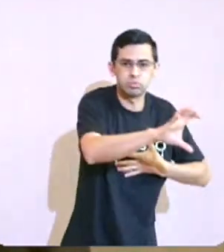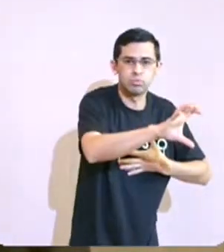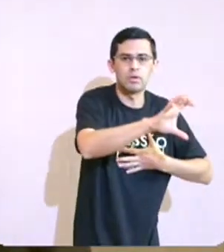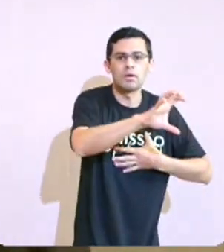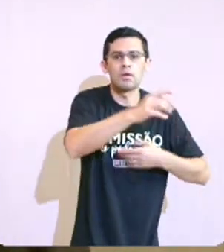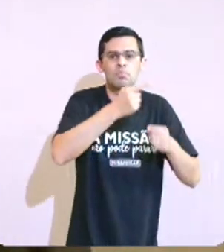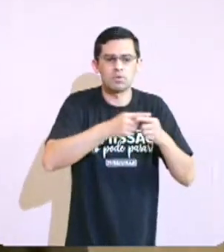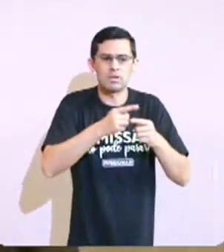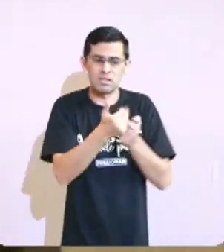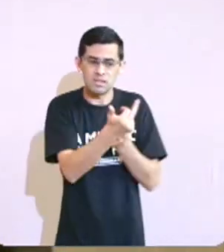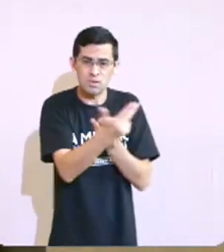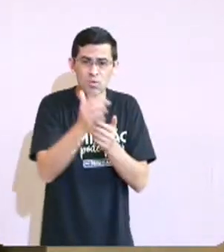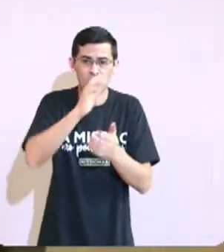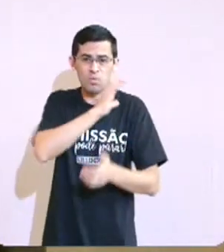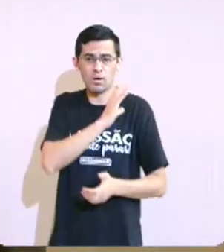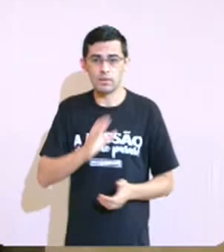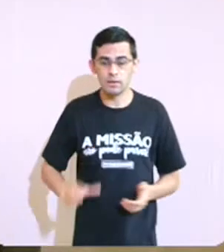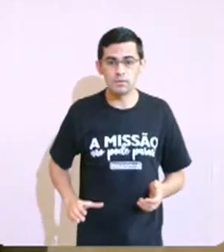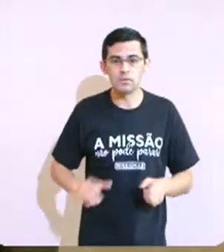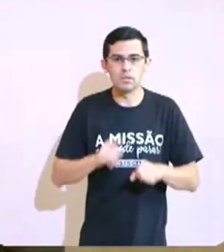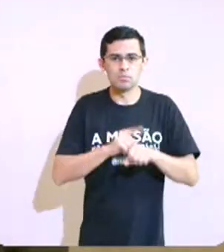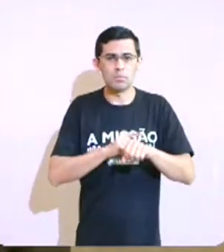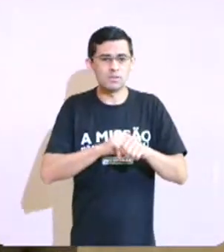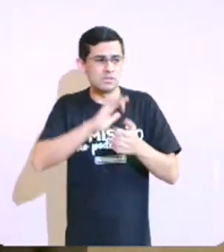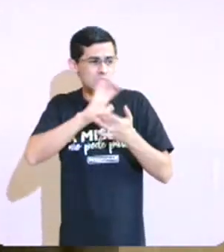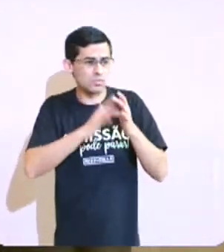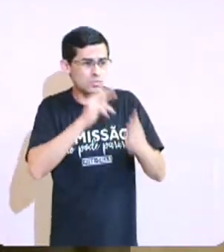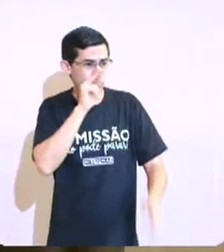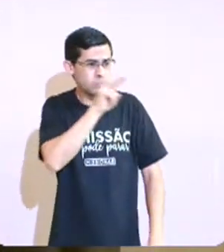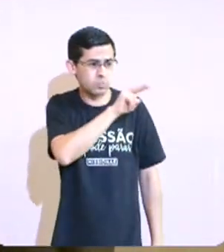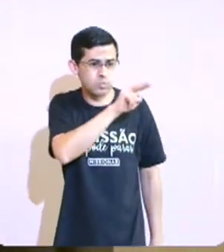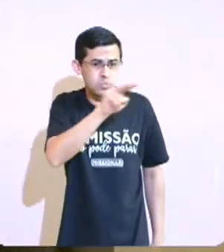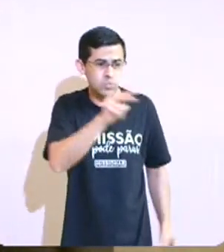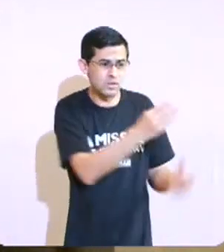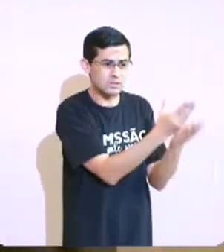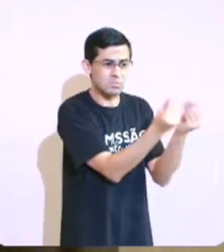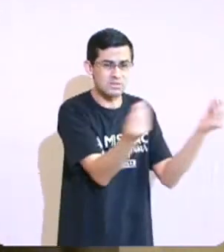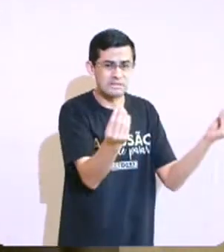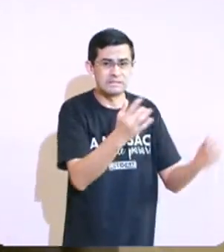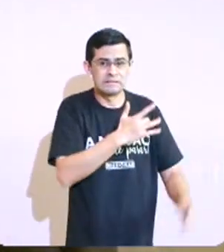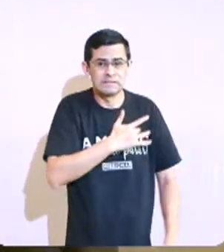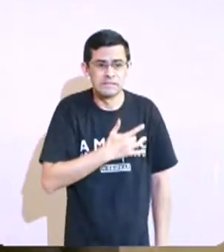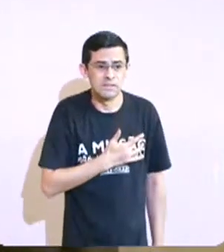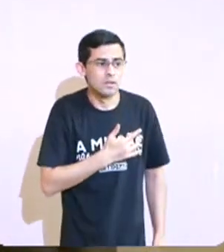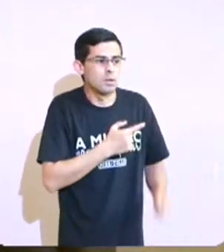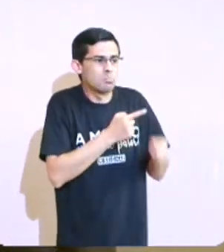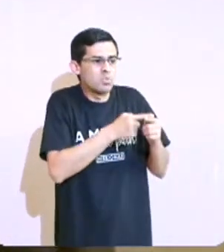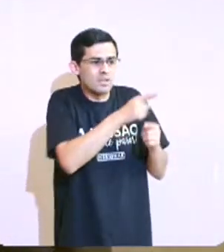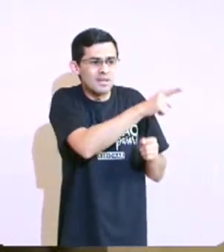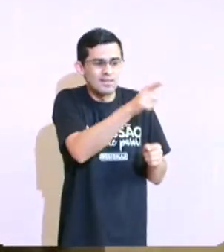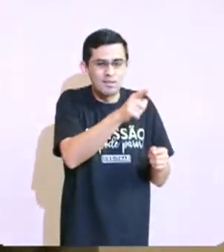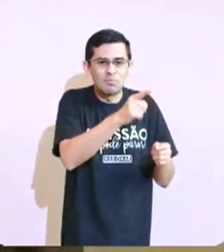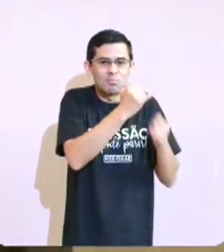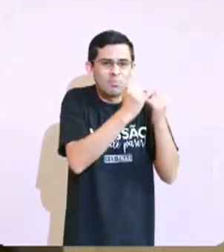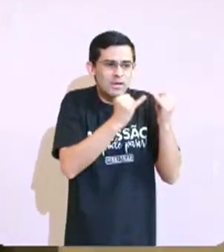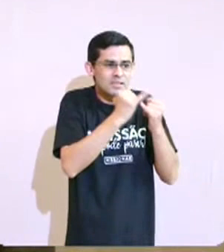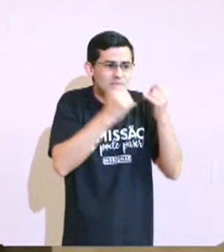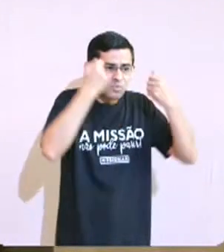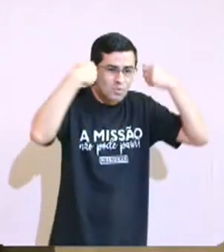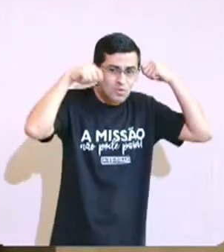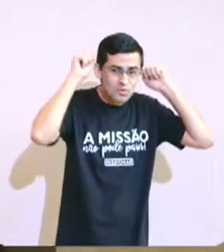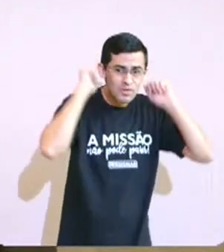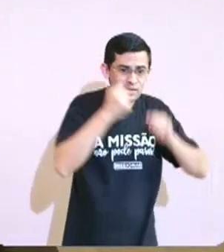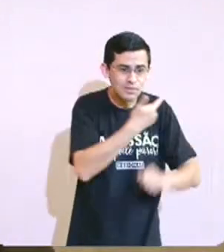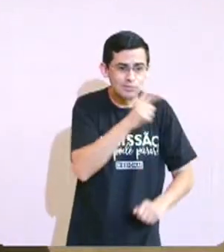exemplo de Cristo. Quando o Senhor viu as multidões, compadeceu-se delas, porque eram como ovelhas que não têm